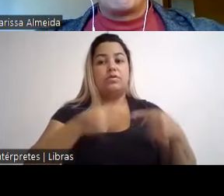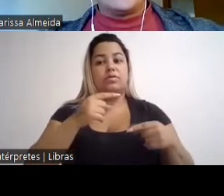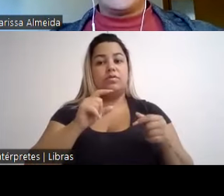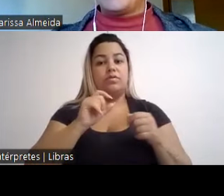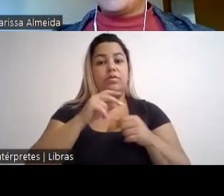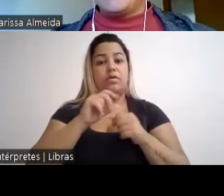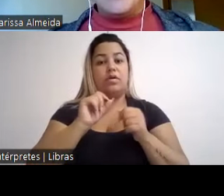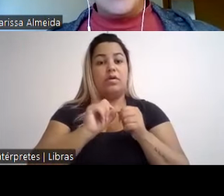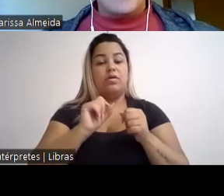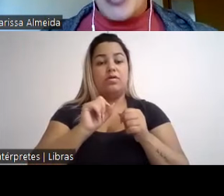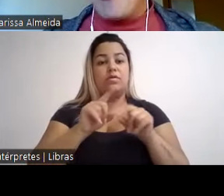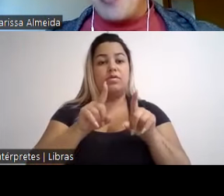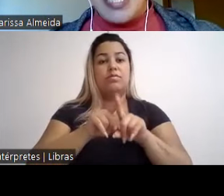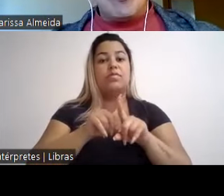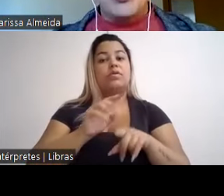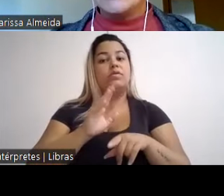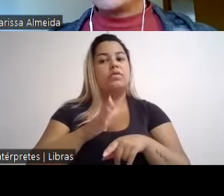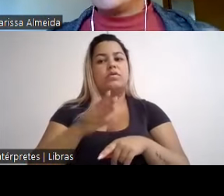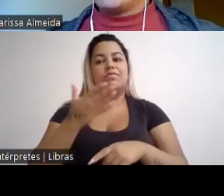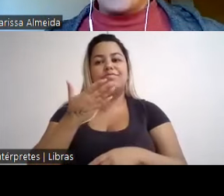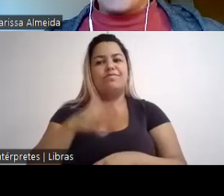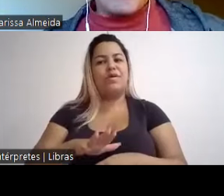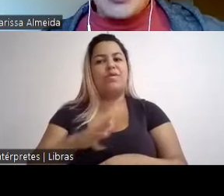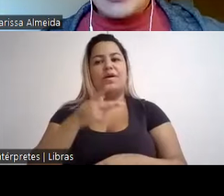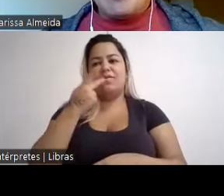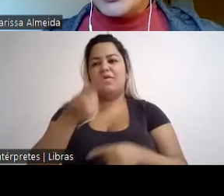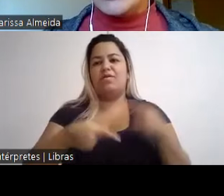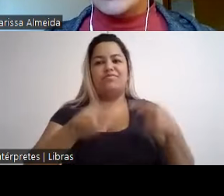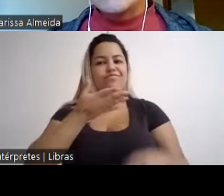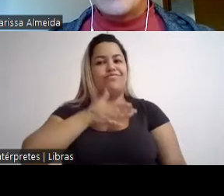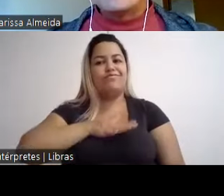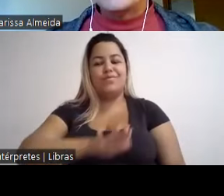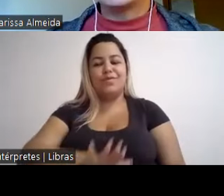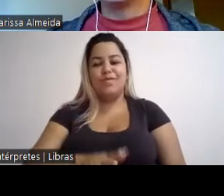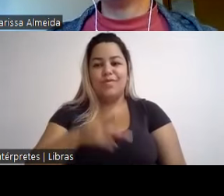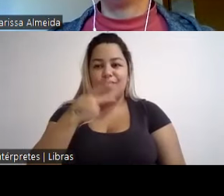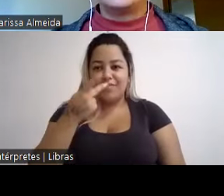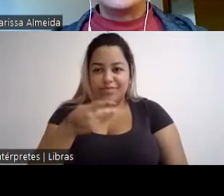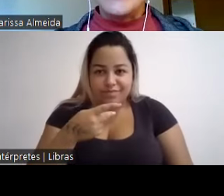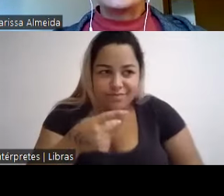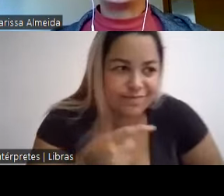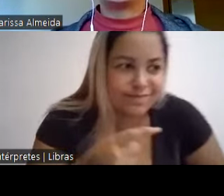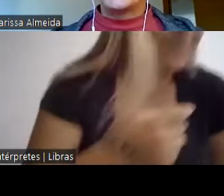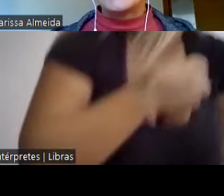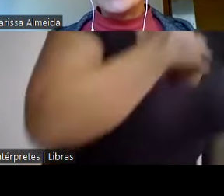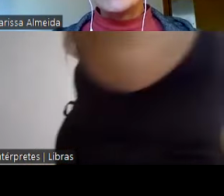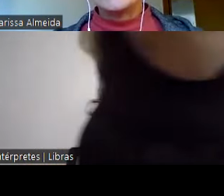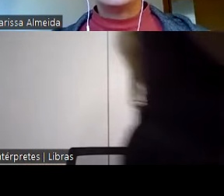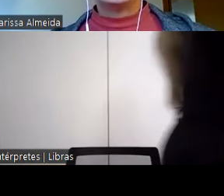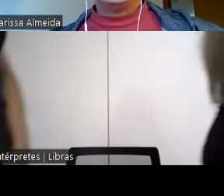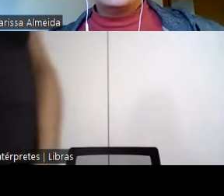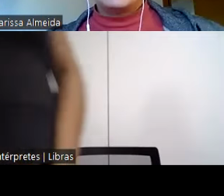mundo já faz. Não quero falar de política, não gosto de falar de política. Mas a nossa vida é